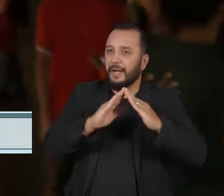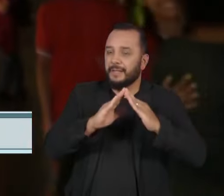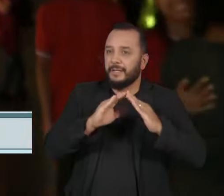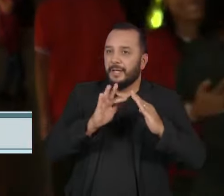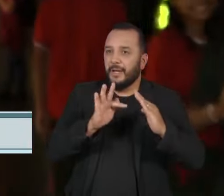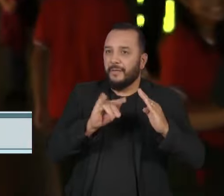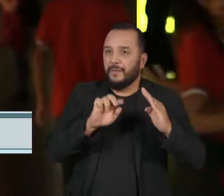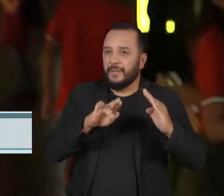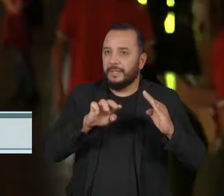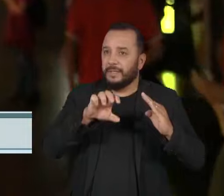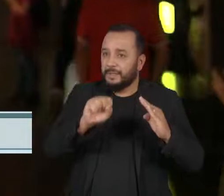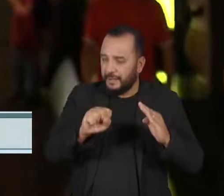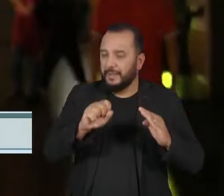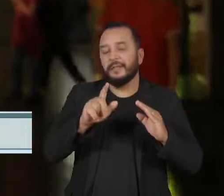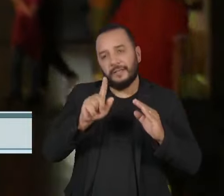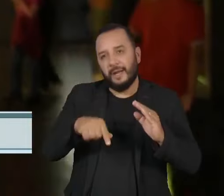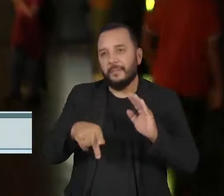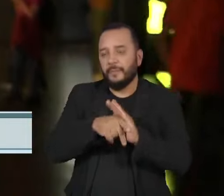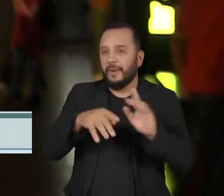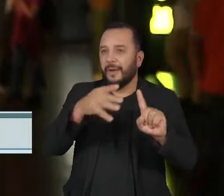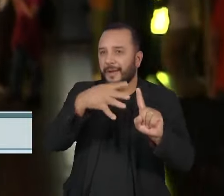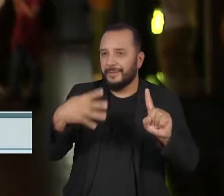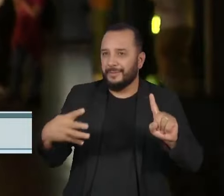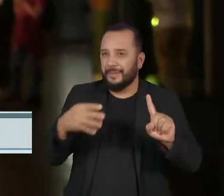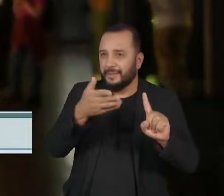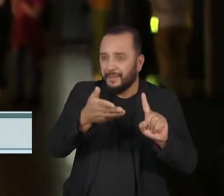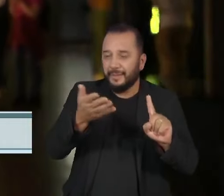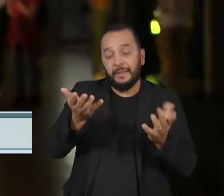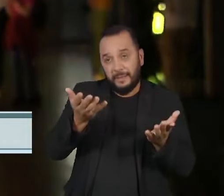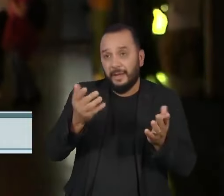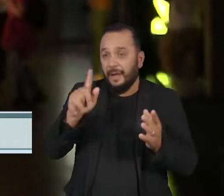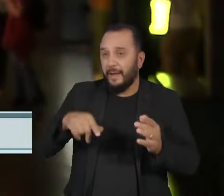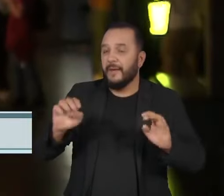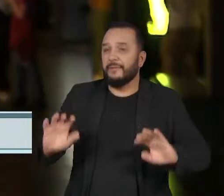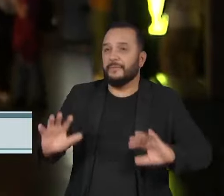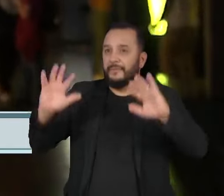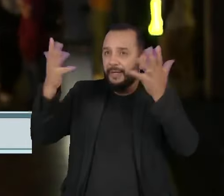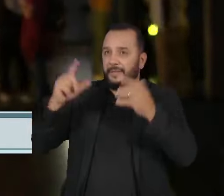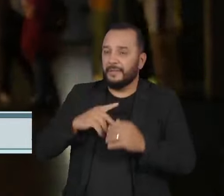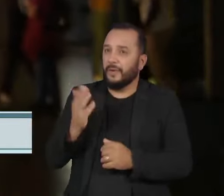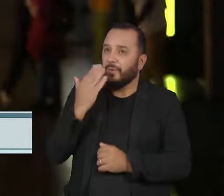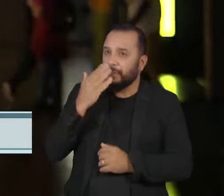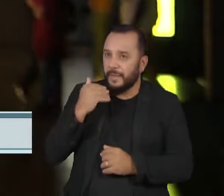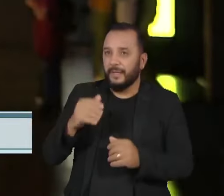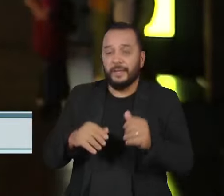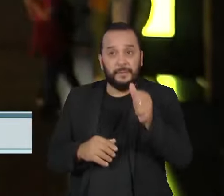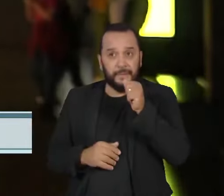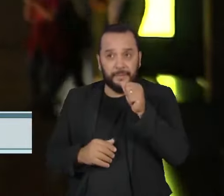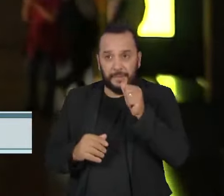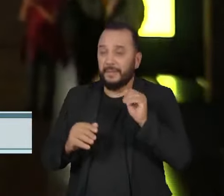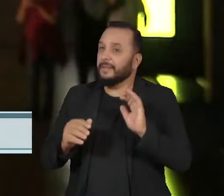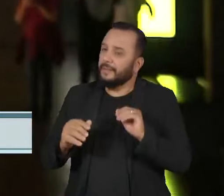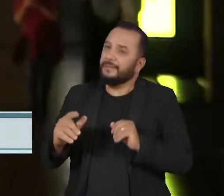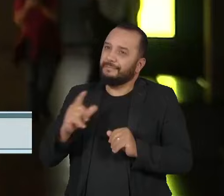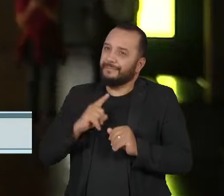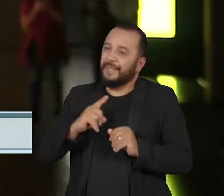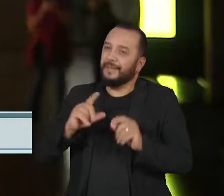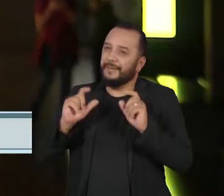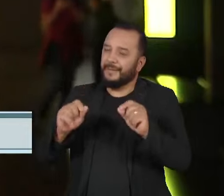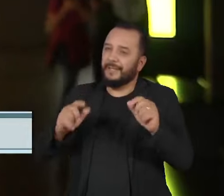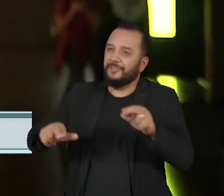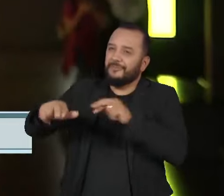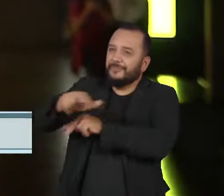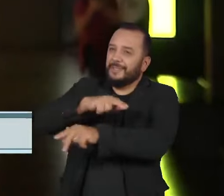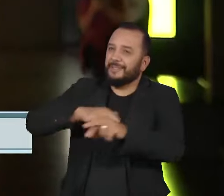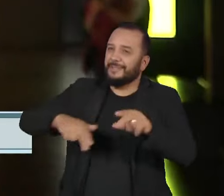para pessoas trans e travestis em situação de vulnerabilidade. É uma festa junina típica, com comidas e bebidas típicas, mas que tem esse viés de celebração da